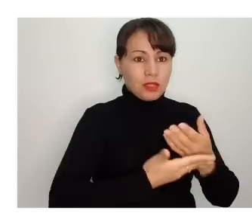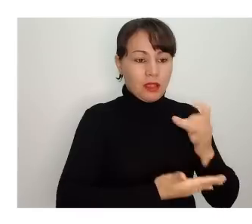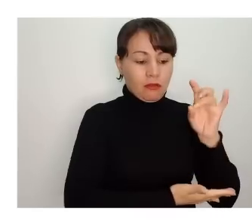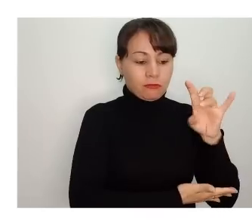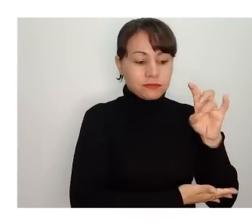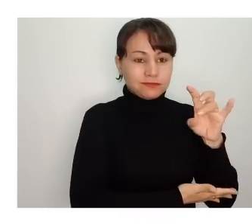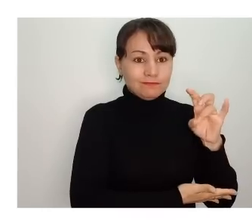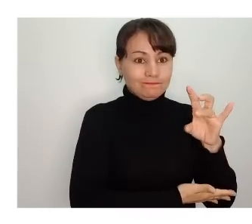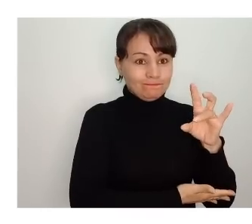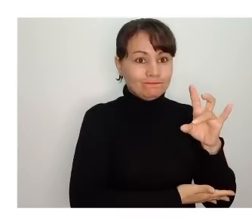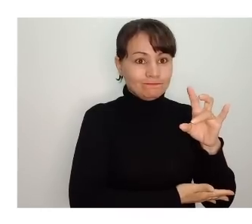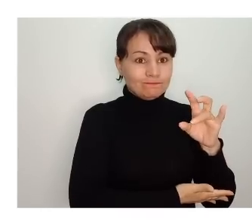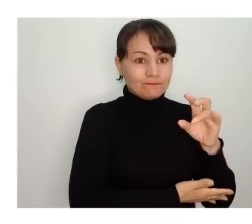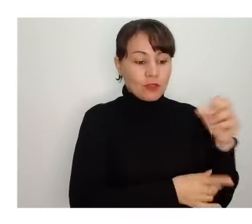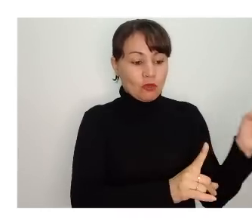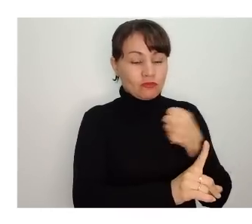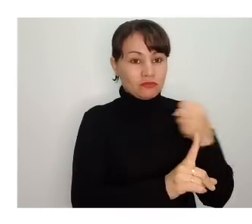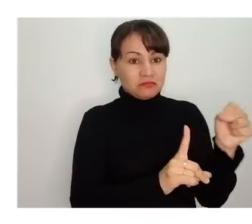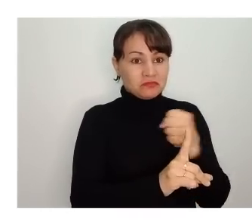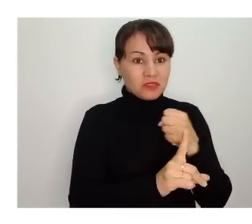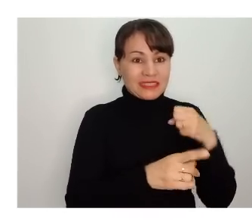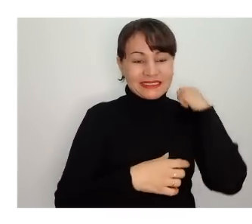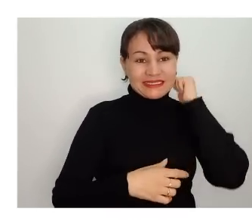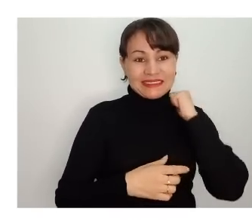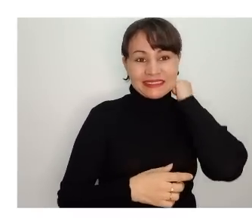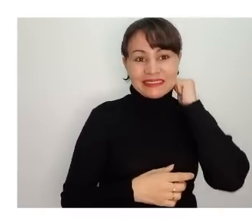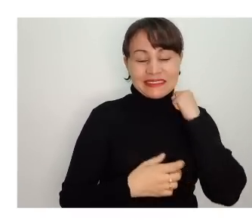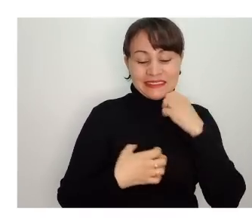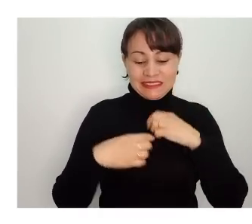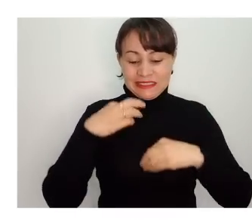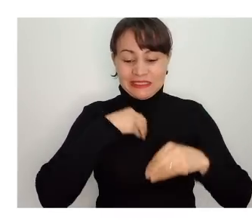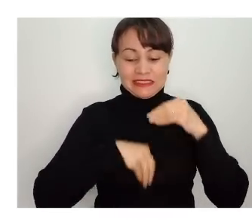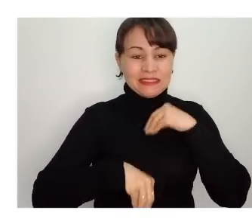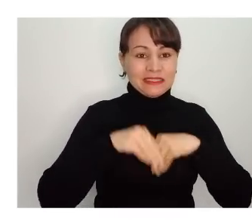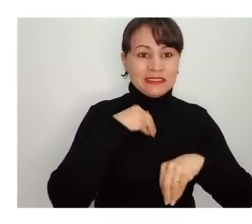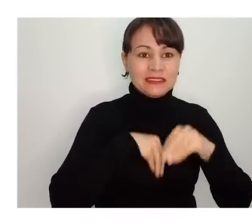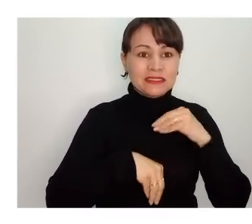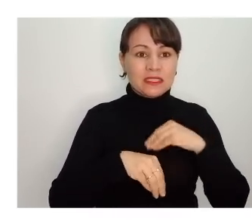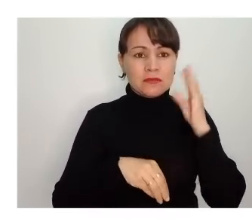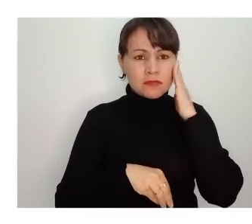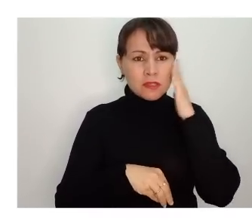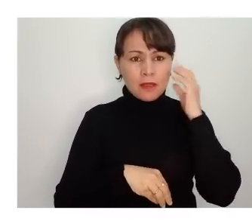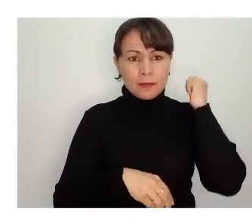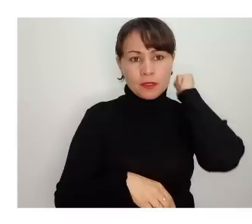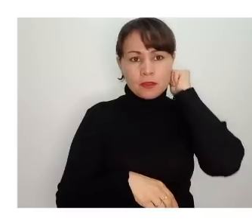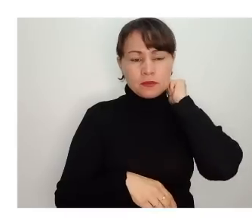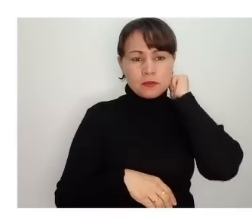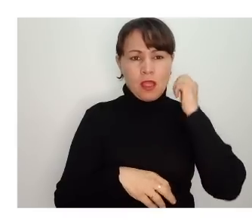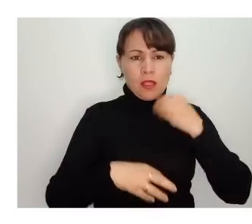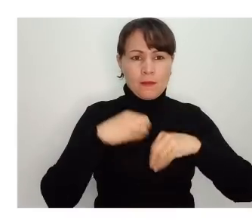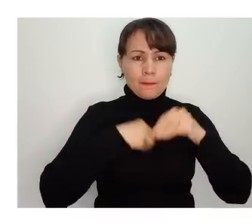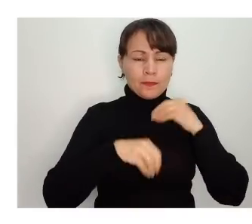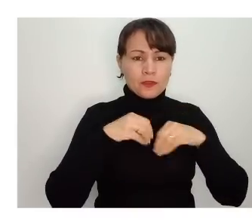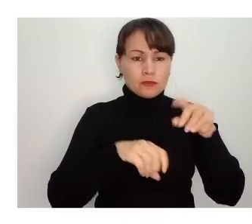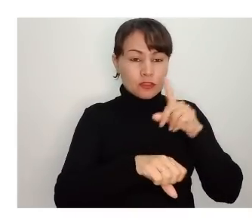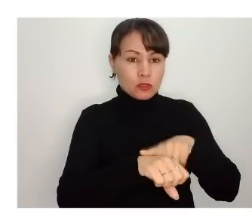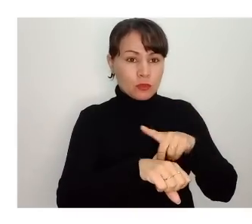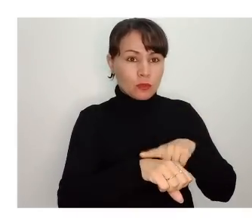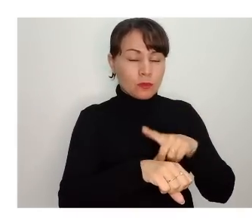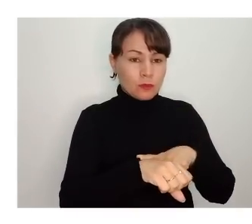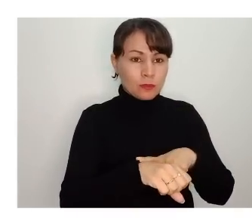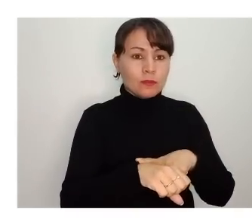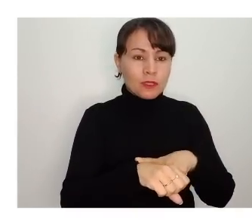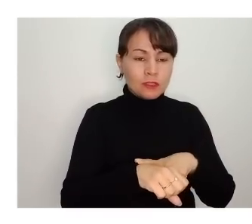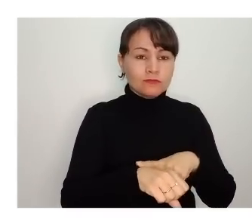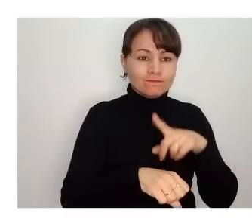atividades antissociais, violentas, ansiedade, depressão. A gente sabe que a ansiedade e a depressão são situações que